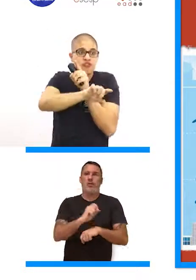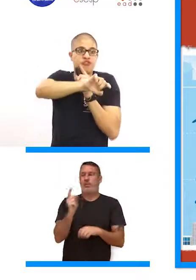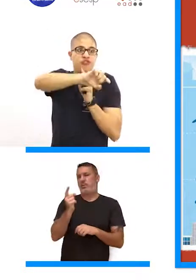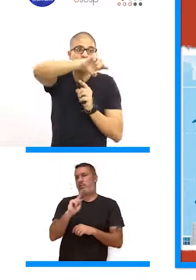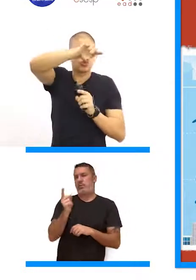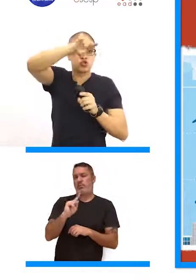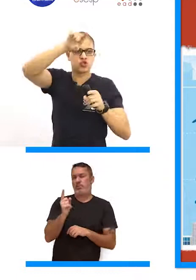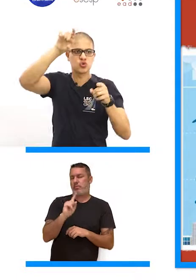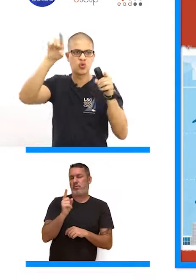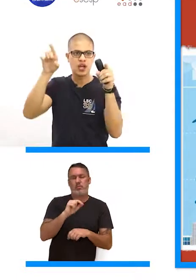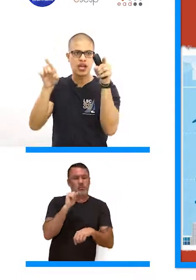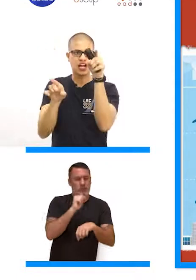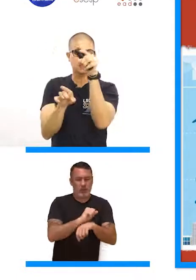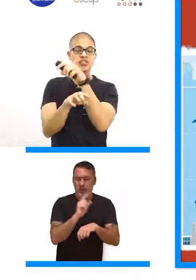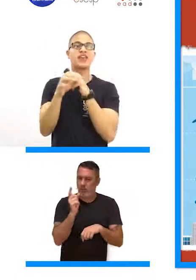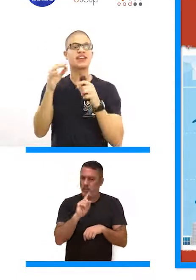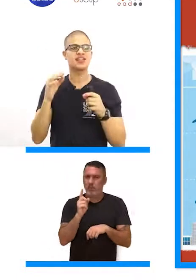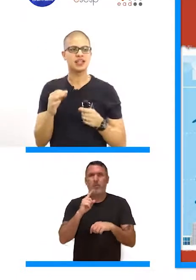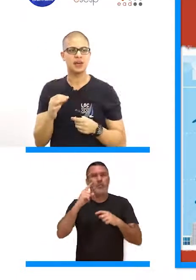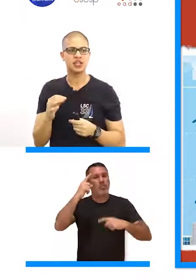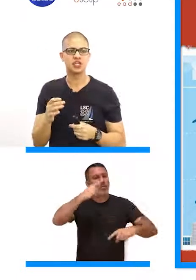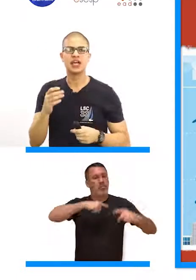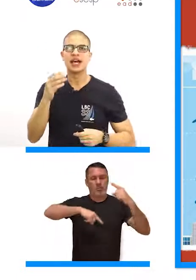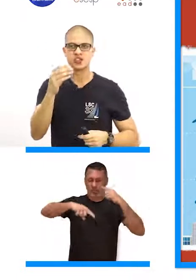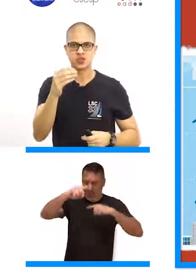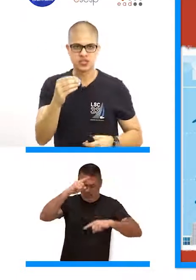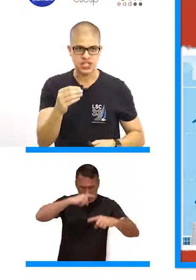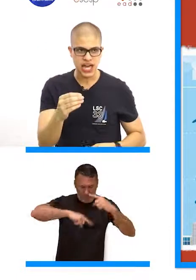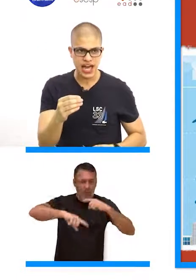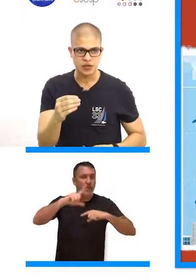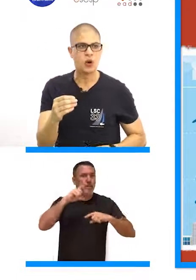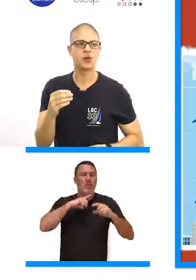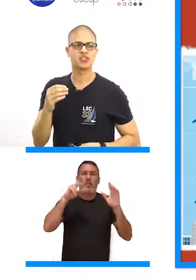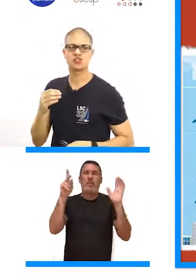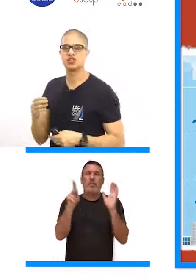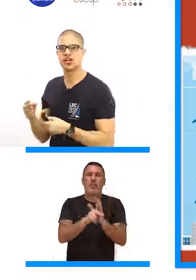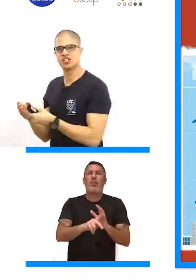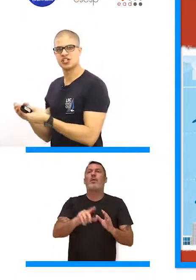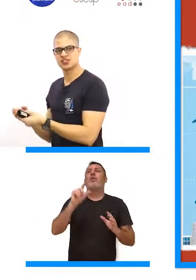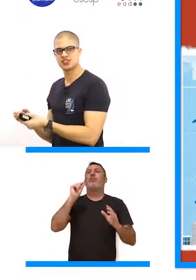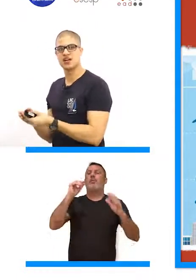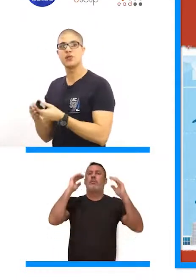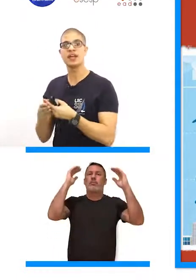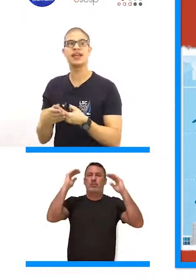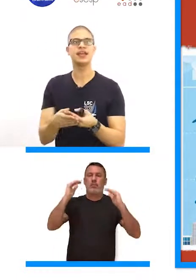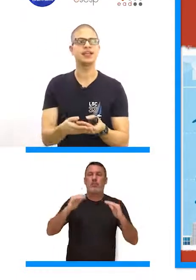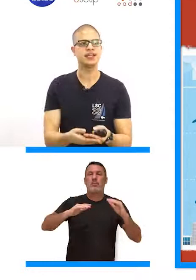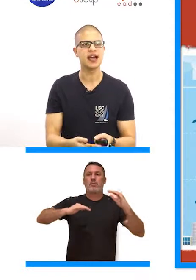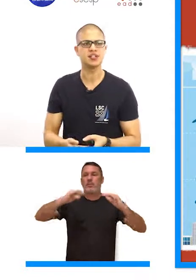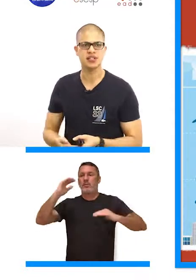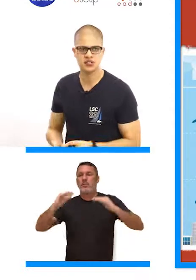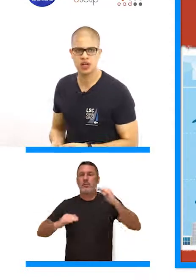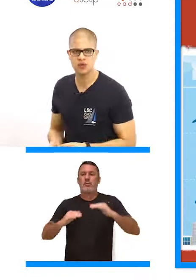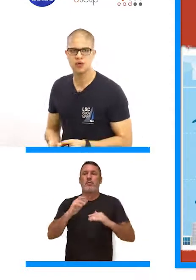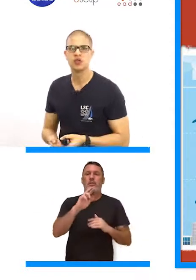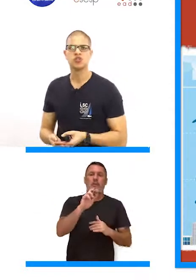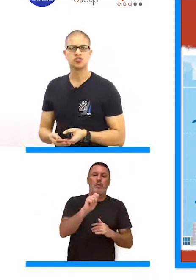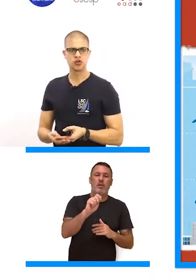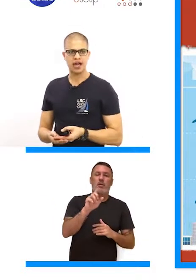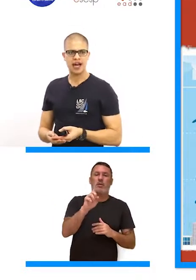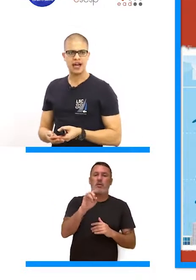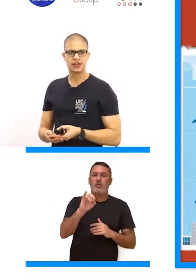Esse é o fluxo atmosférico, exatamente, associado ao processo de radiação e